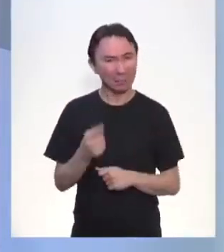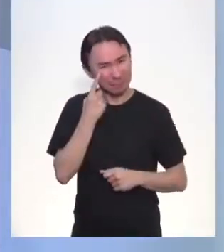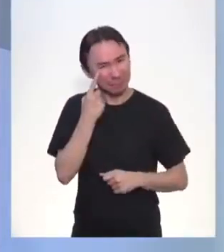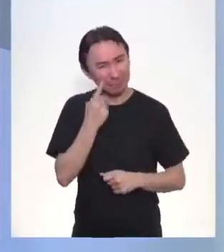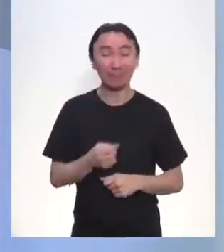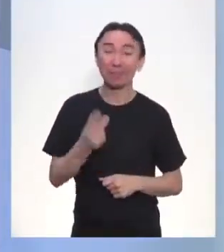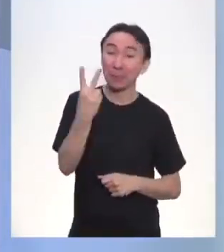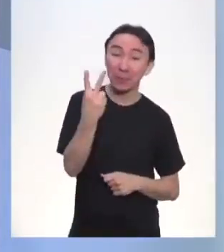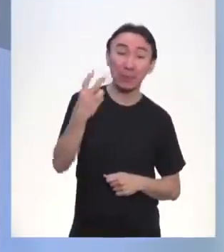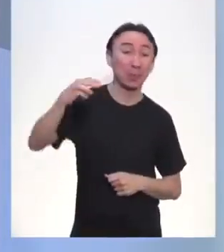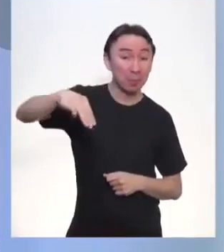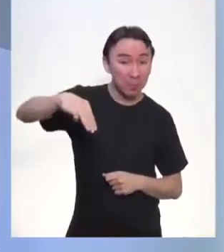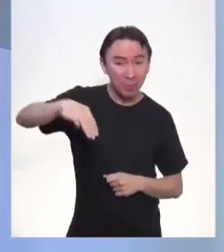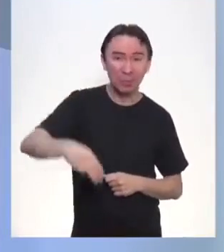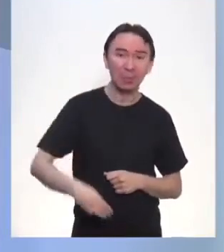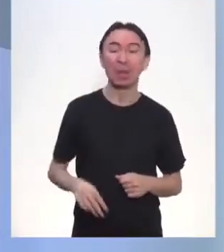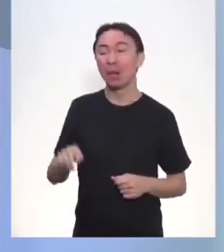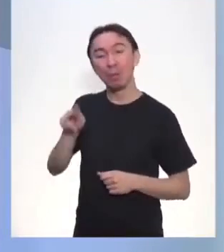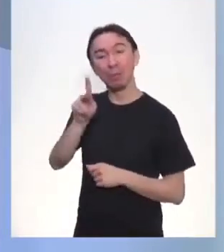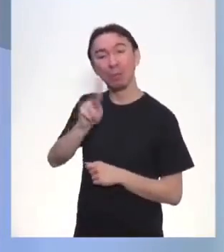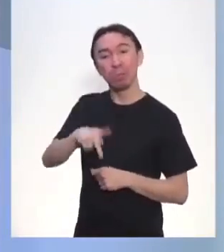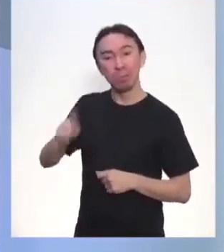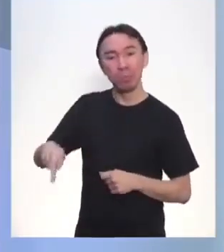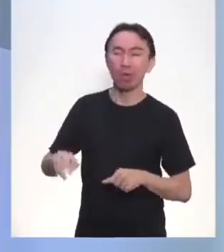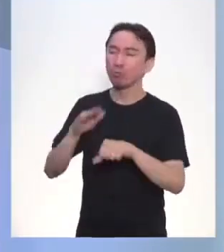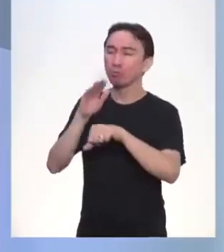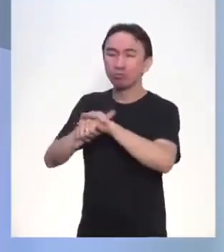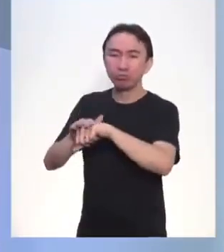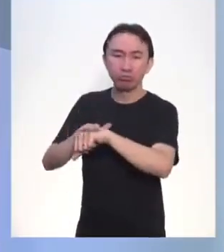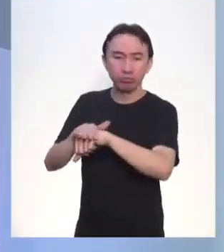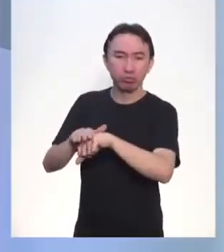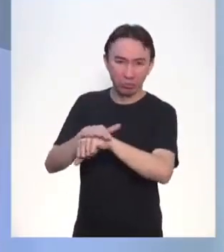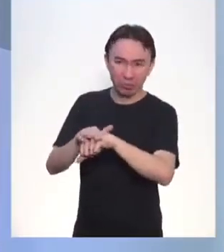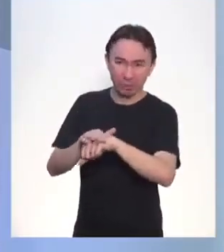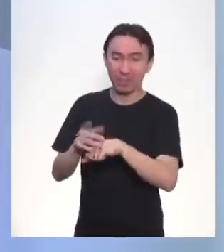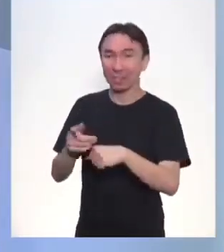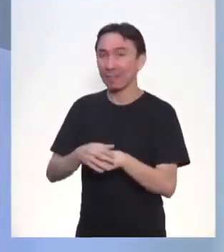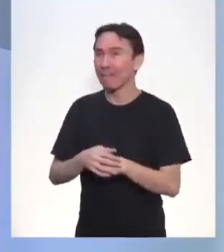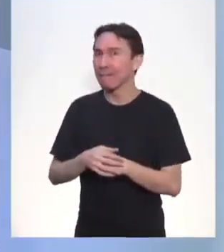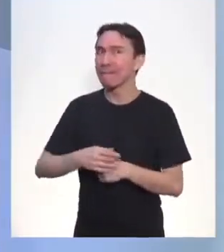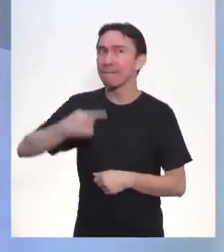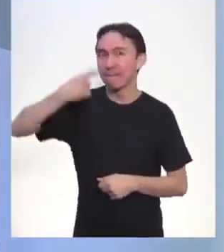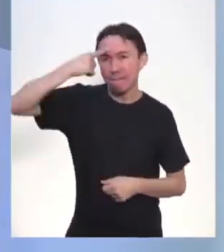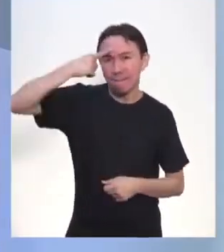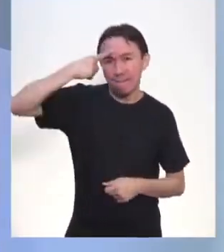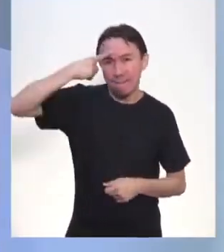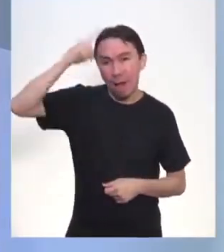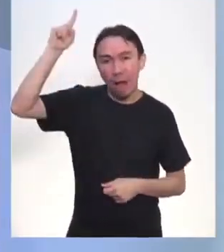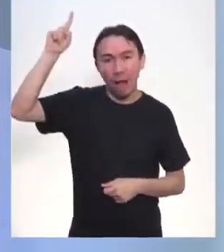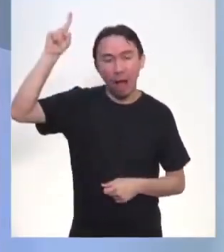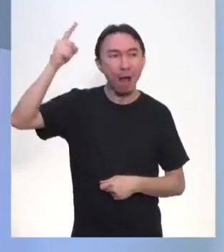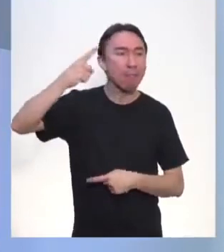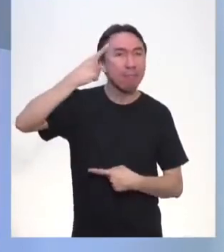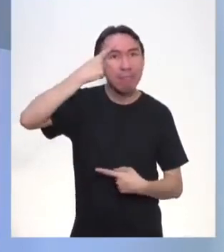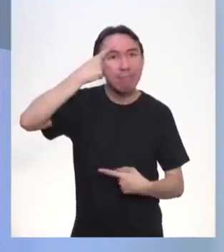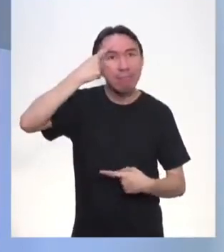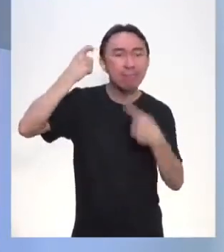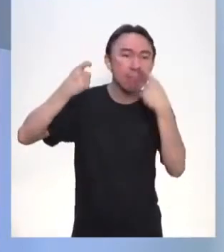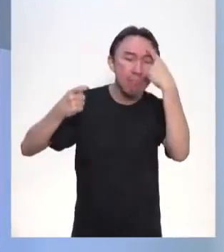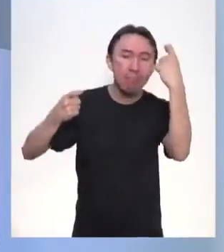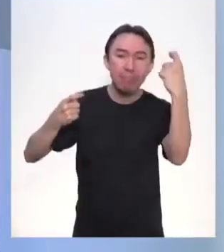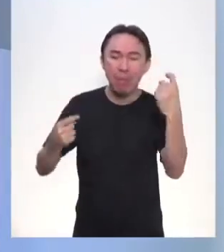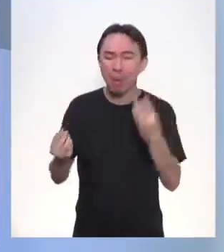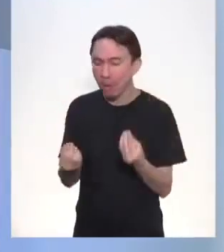minutinhos. Tentem conversar com o seu professor. Coloquem a ideia de vocês, tá? Ó, eu pensei nessa ideia, eu pensei